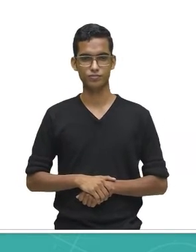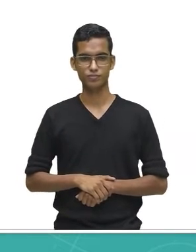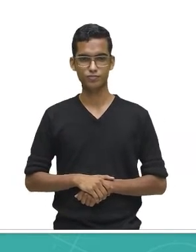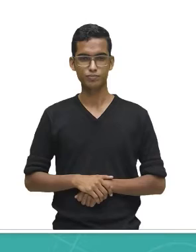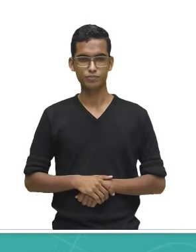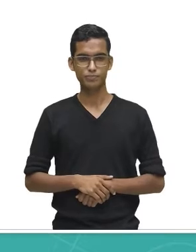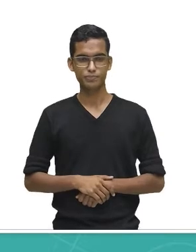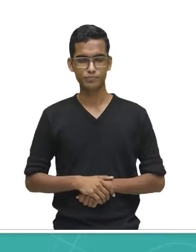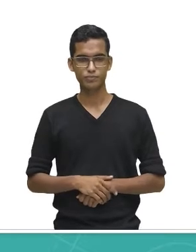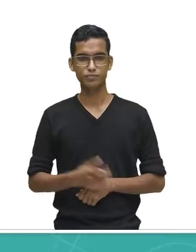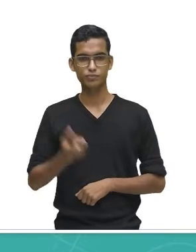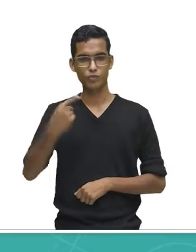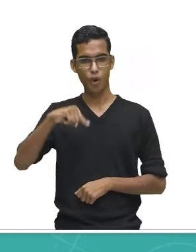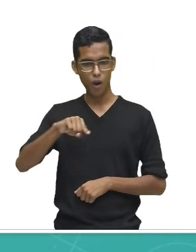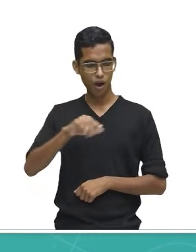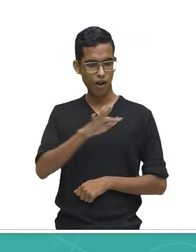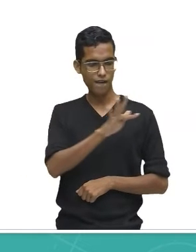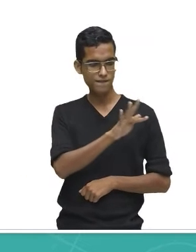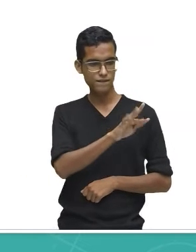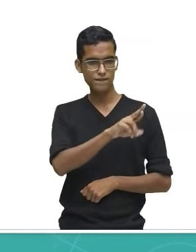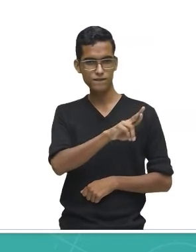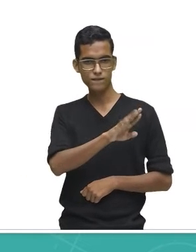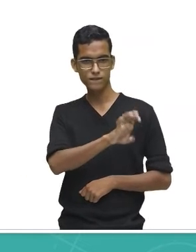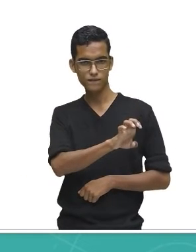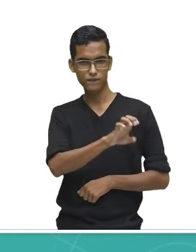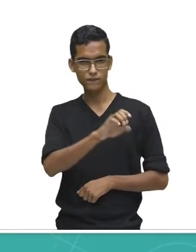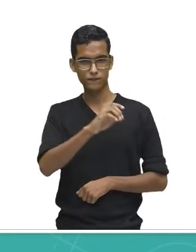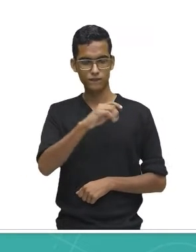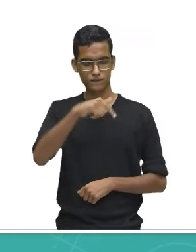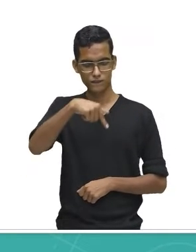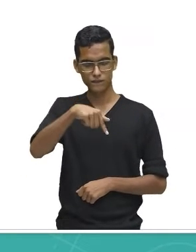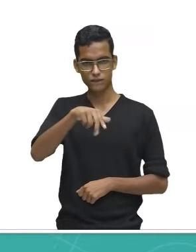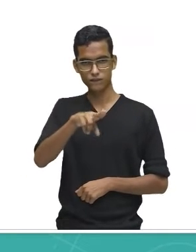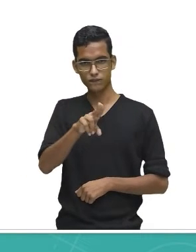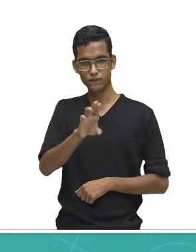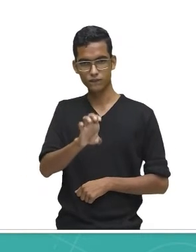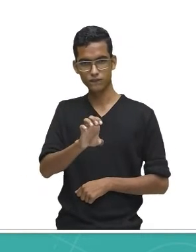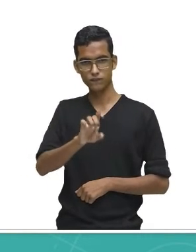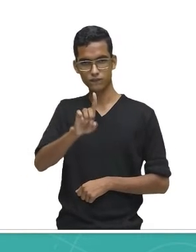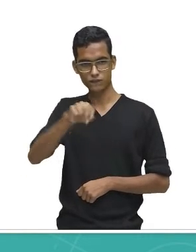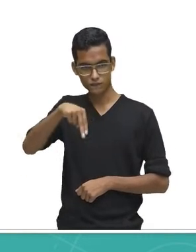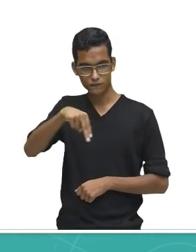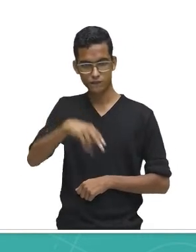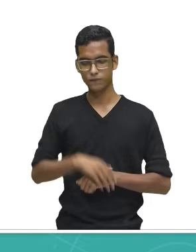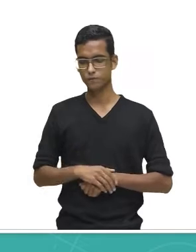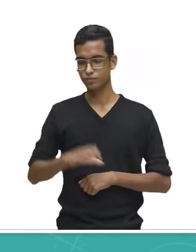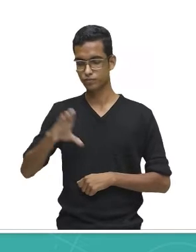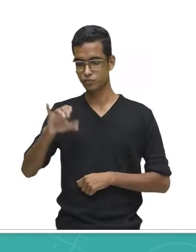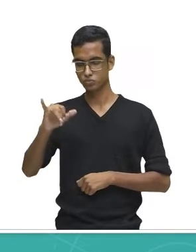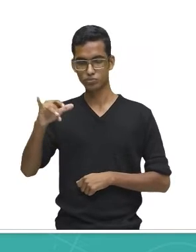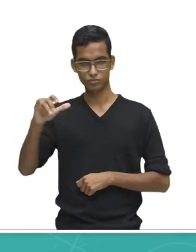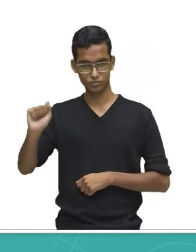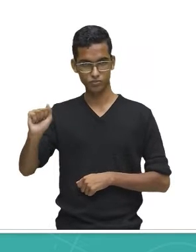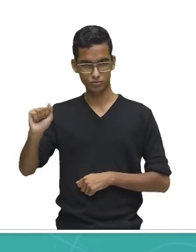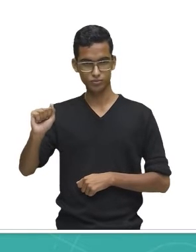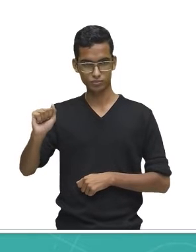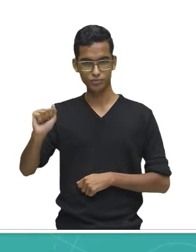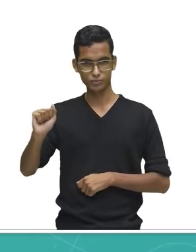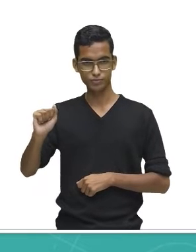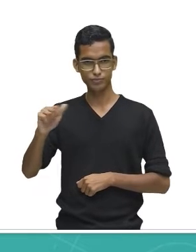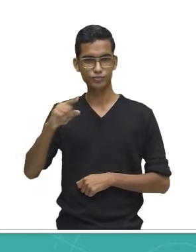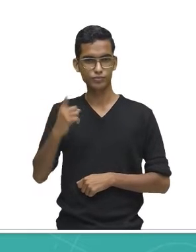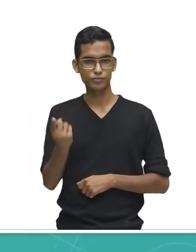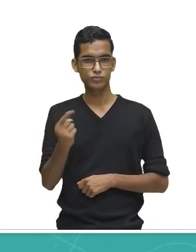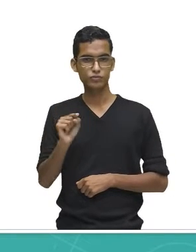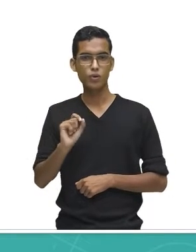Frequência, olha, eu tenho a última, se a, aí quen. Última, penúltima, então ela é uma